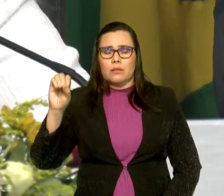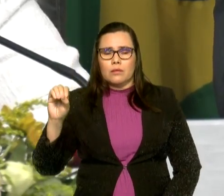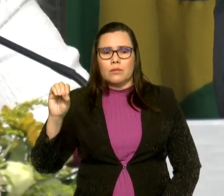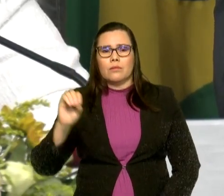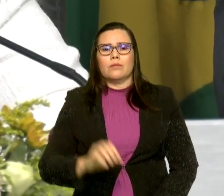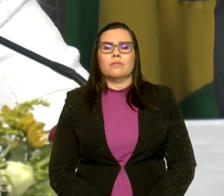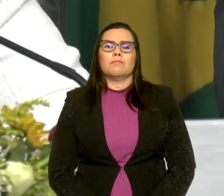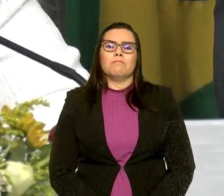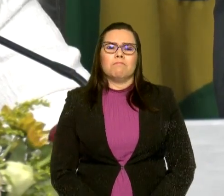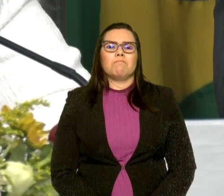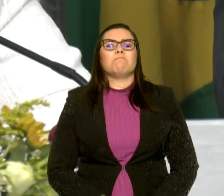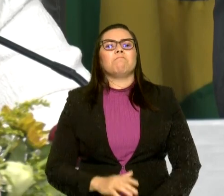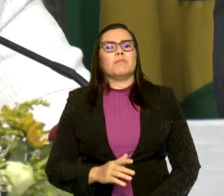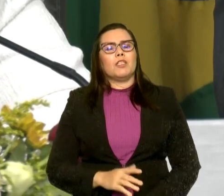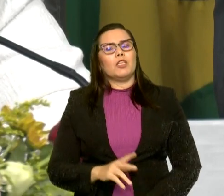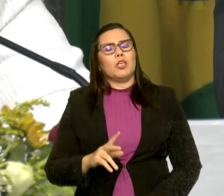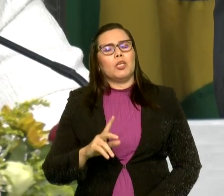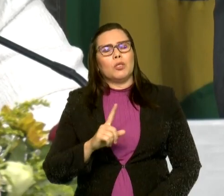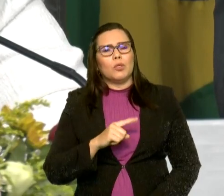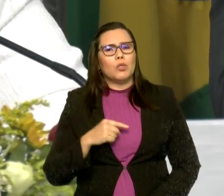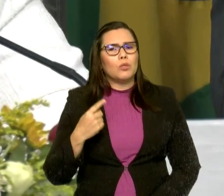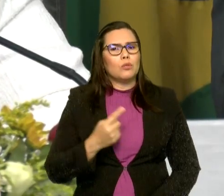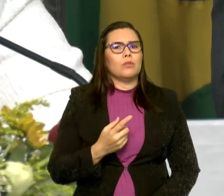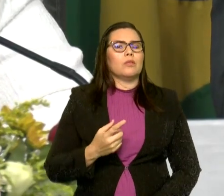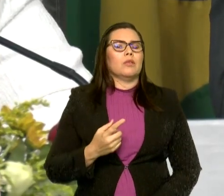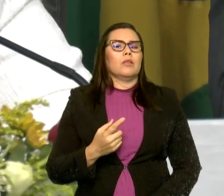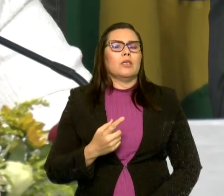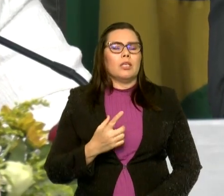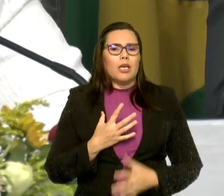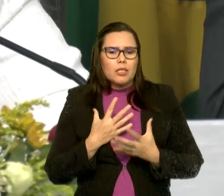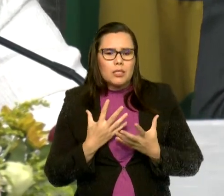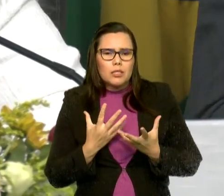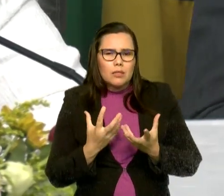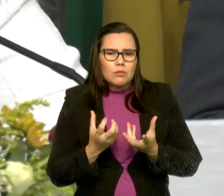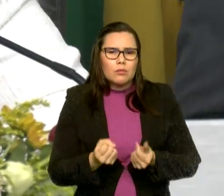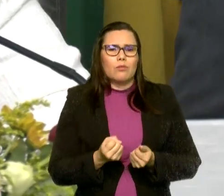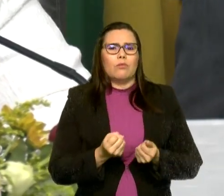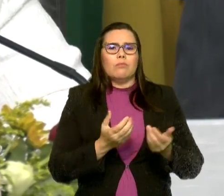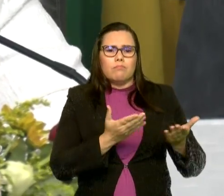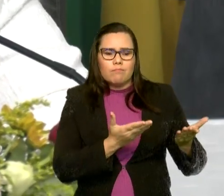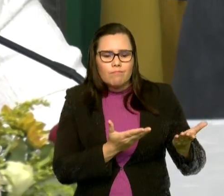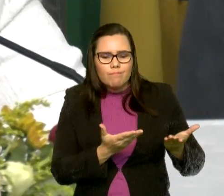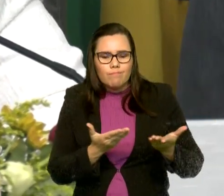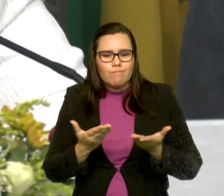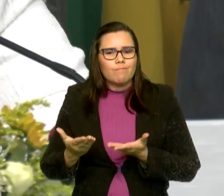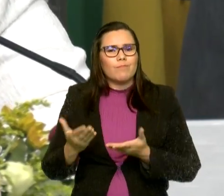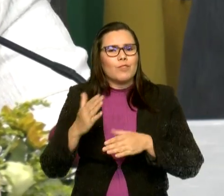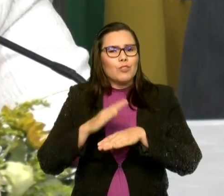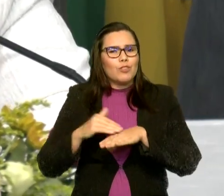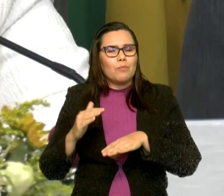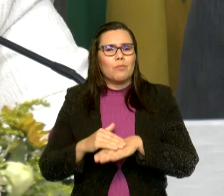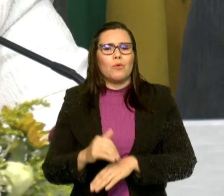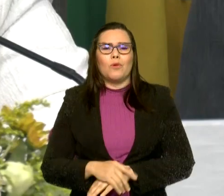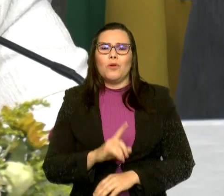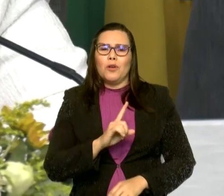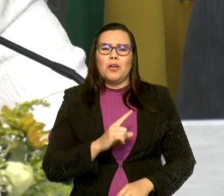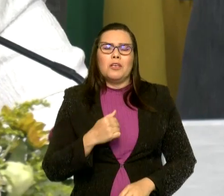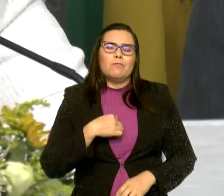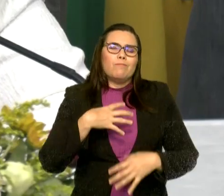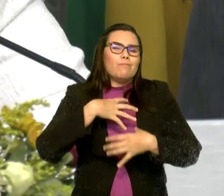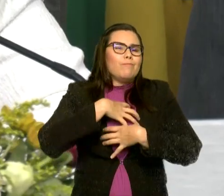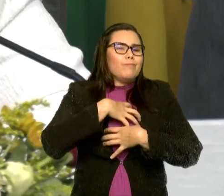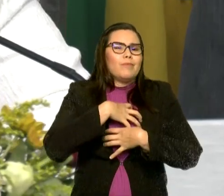acolheu muito bem, nos fez sentir no próprio Palácio Manuel